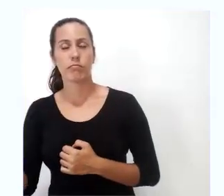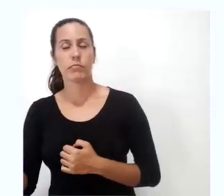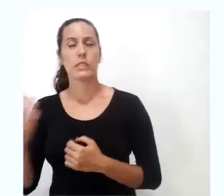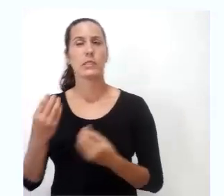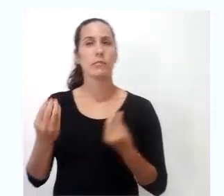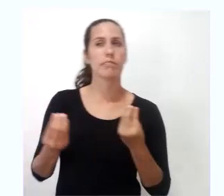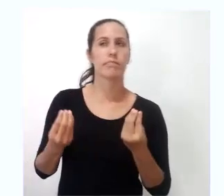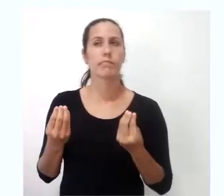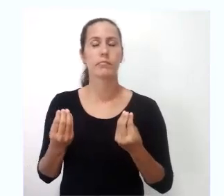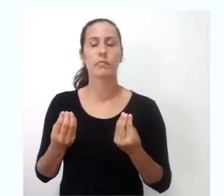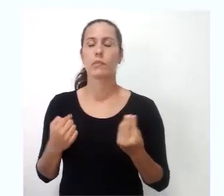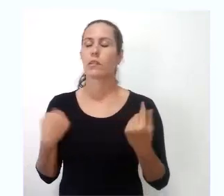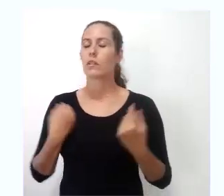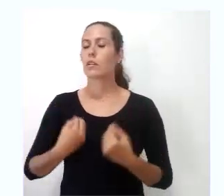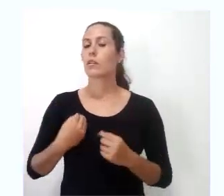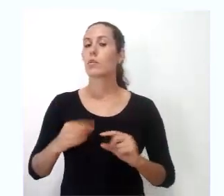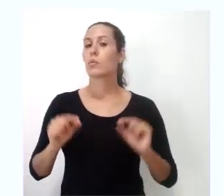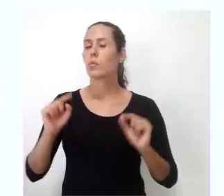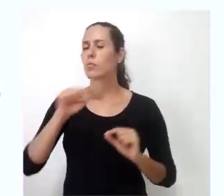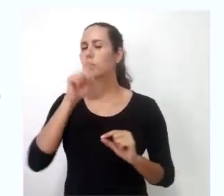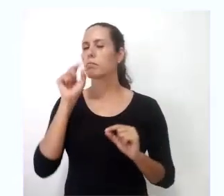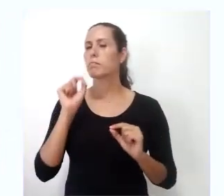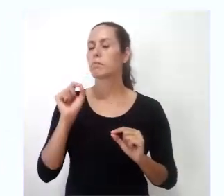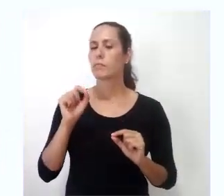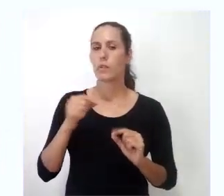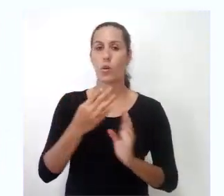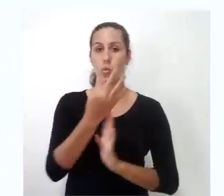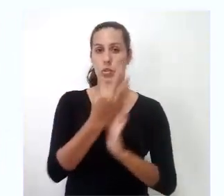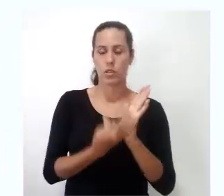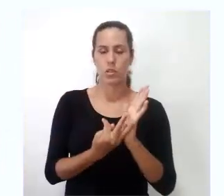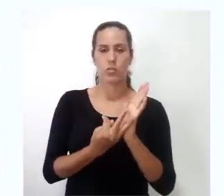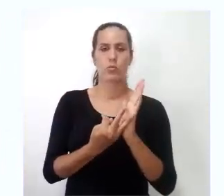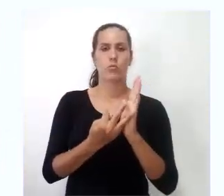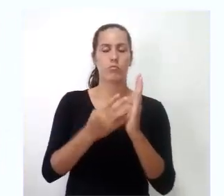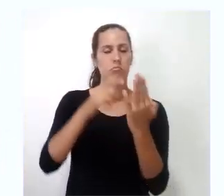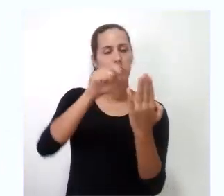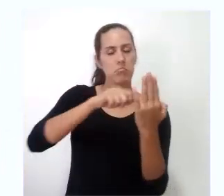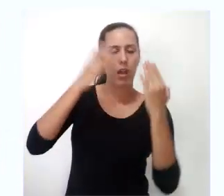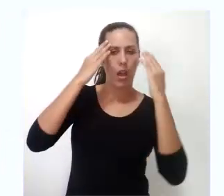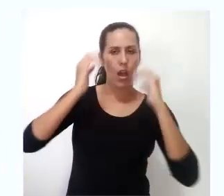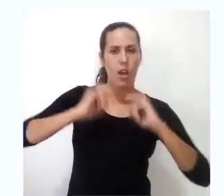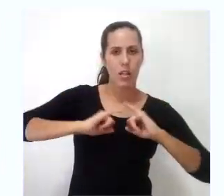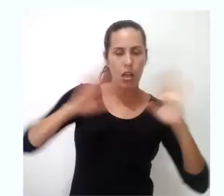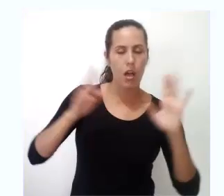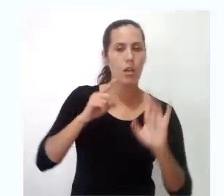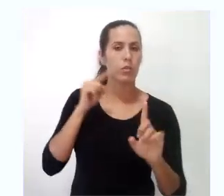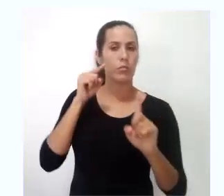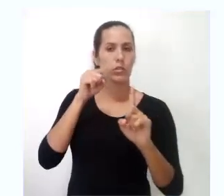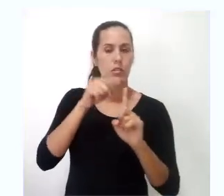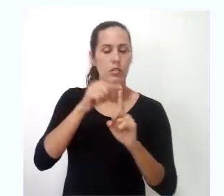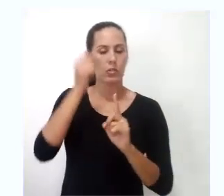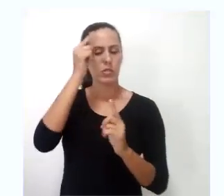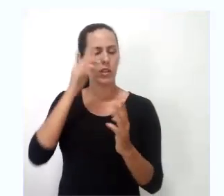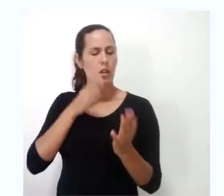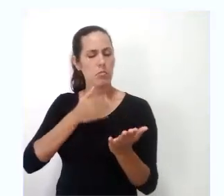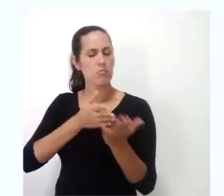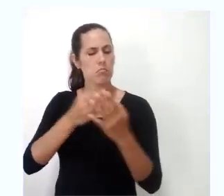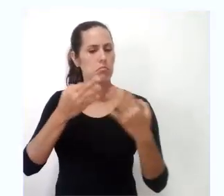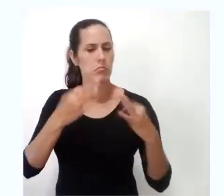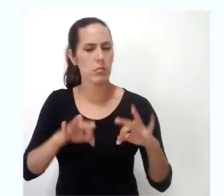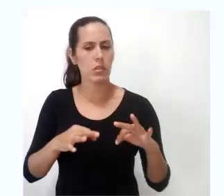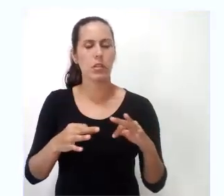persuadir, persuasão, certo? Nós temos a seguinte questão, o seu texto tem que ser claro, objetivo, defender uma